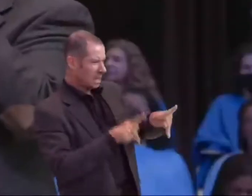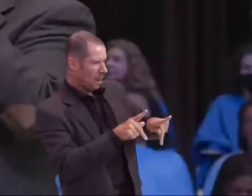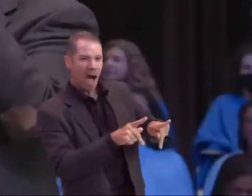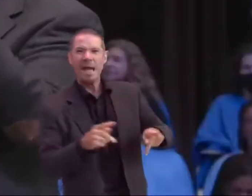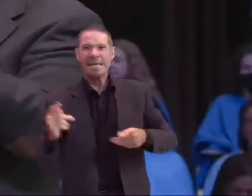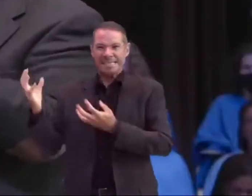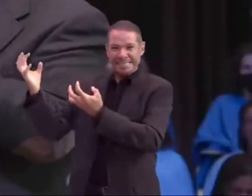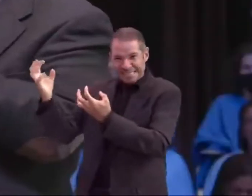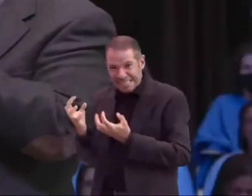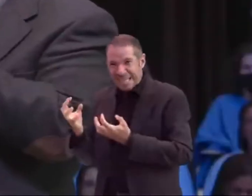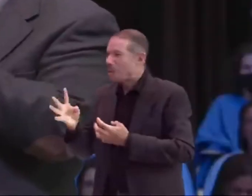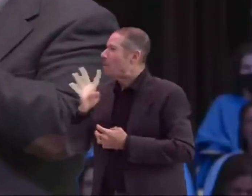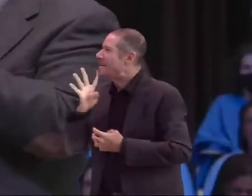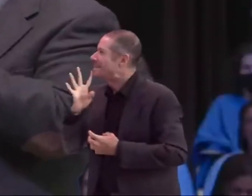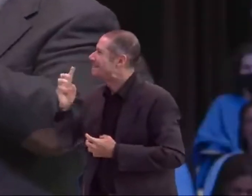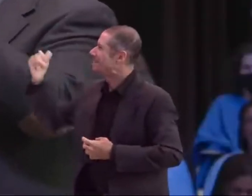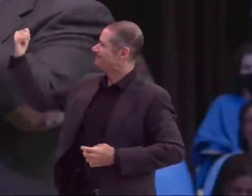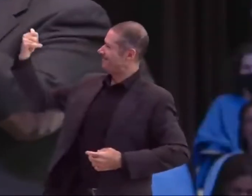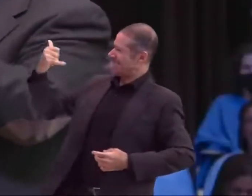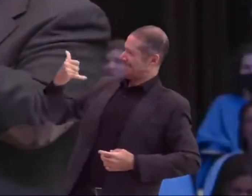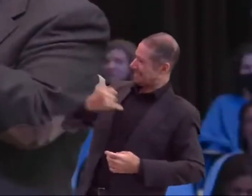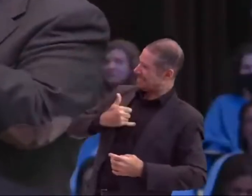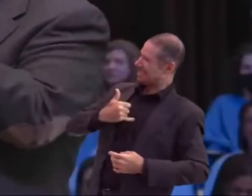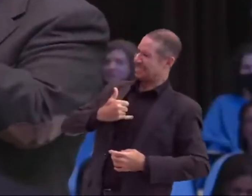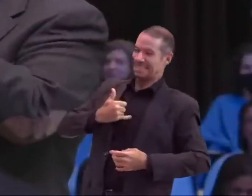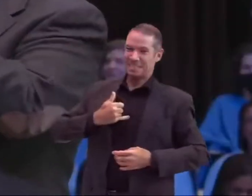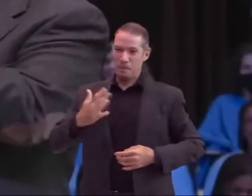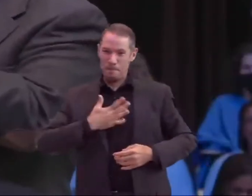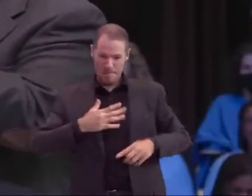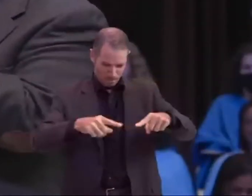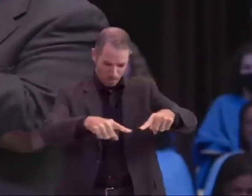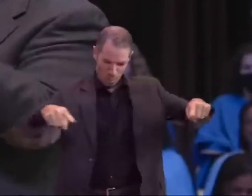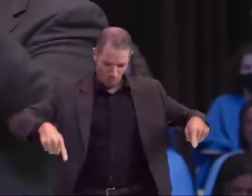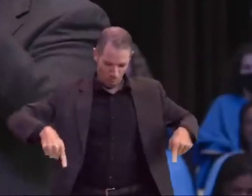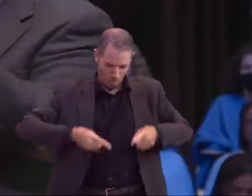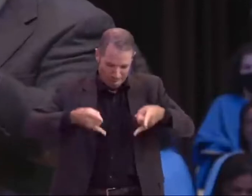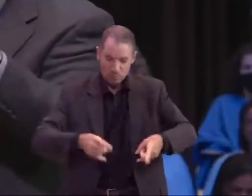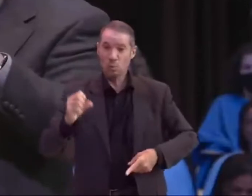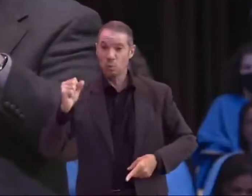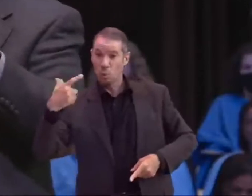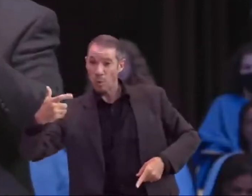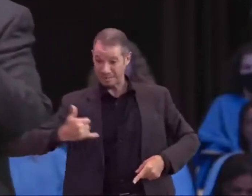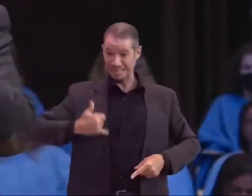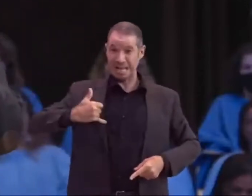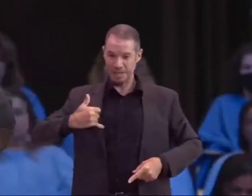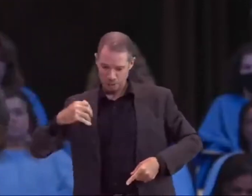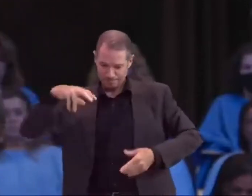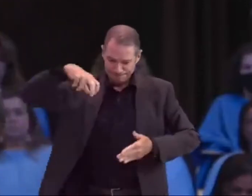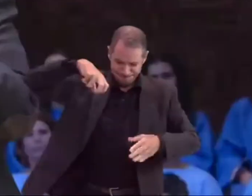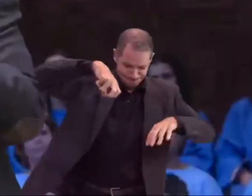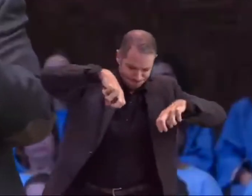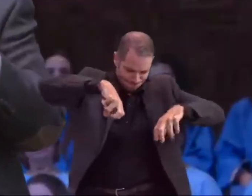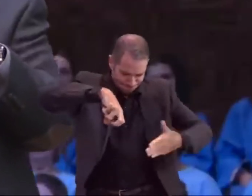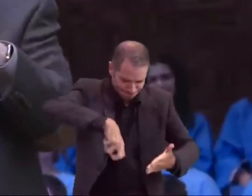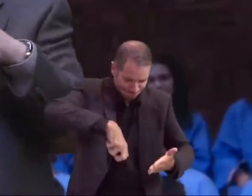quero conhecer a voz de Deus. E ali no meu quarto, com 12 anos de idade, ajoelhado na beira da minha cama,